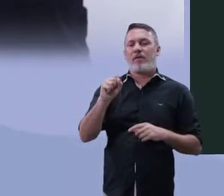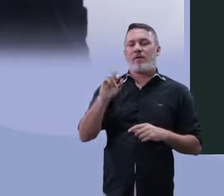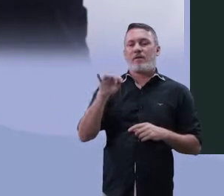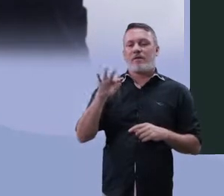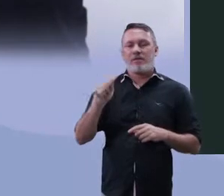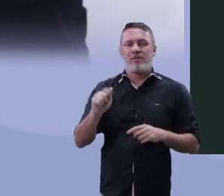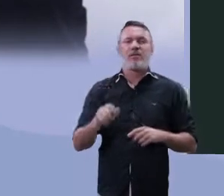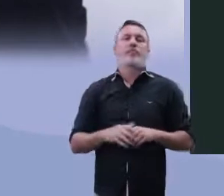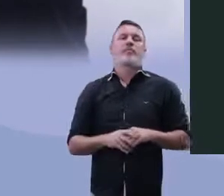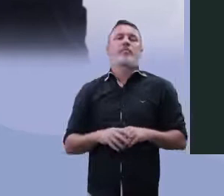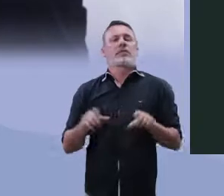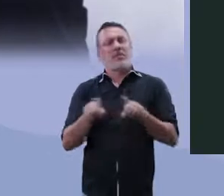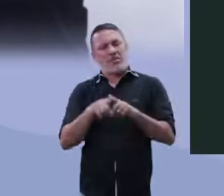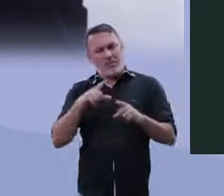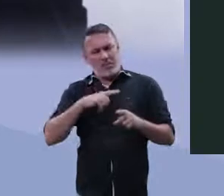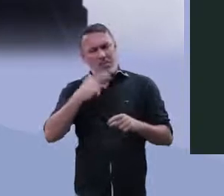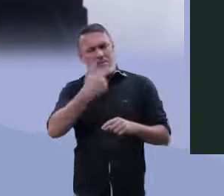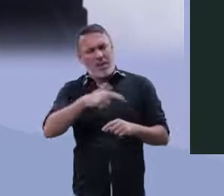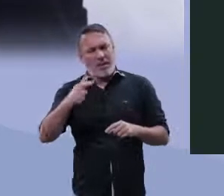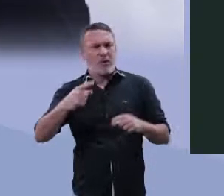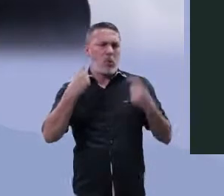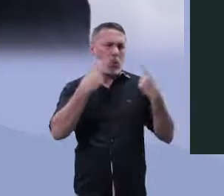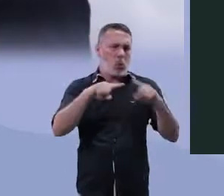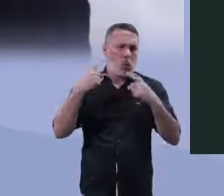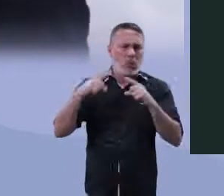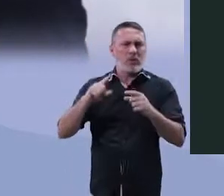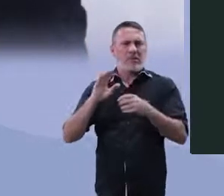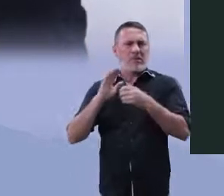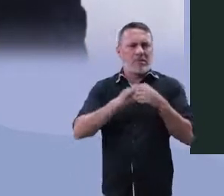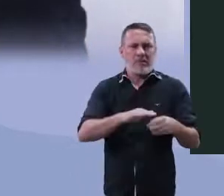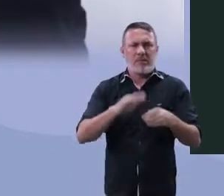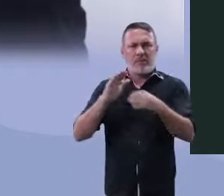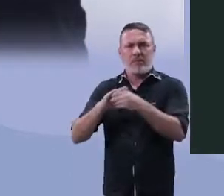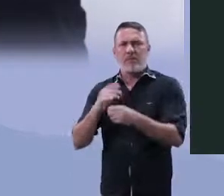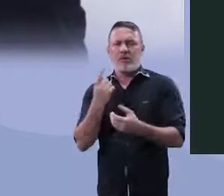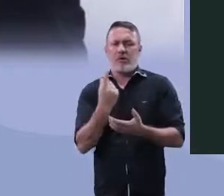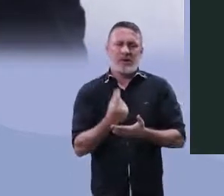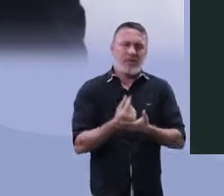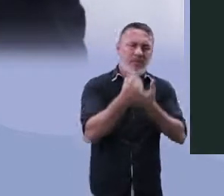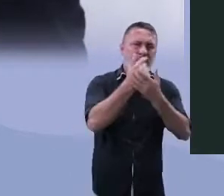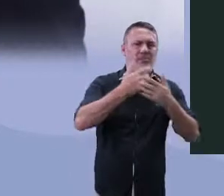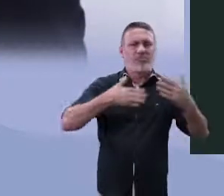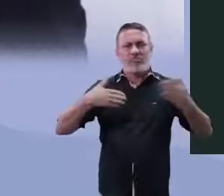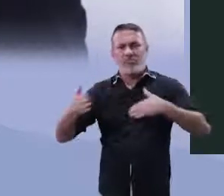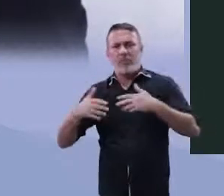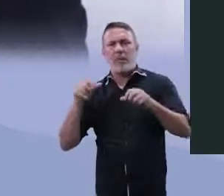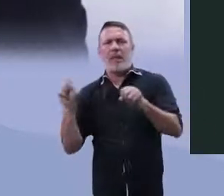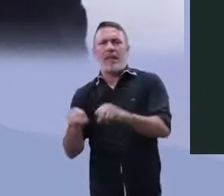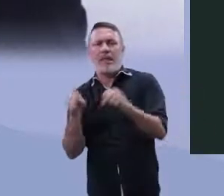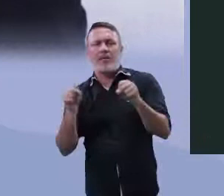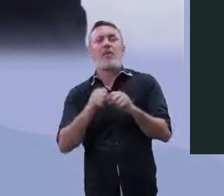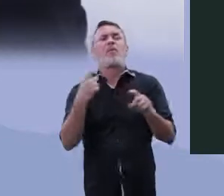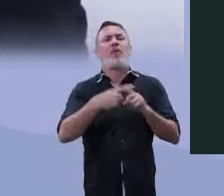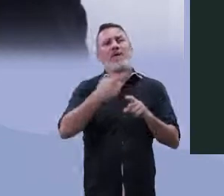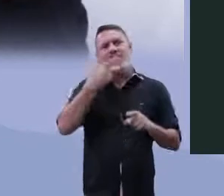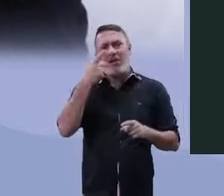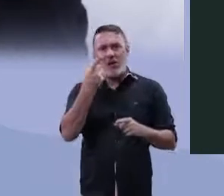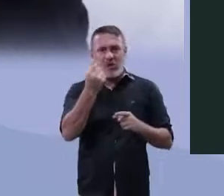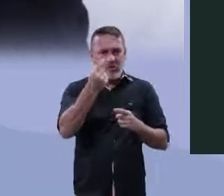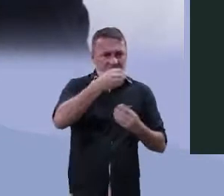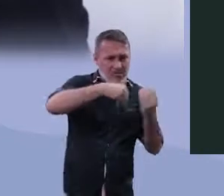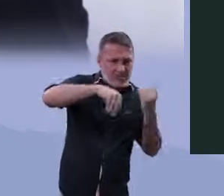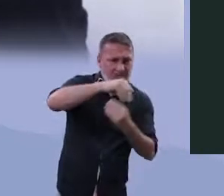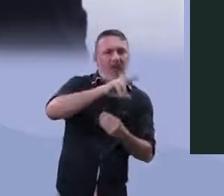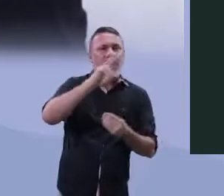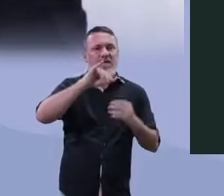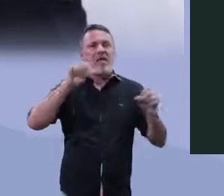tem os movimentos Bloqueio Wall Street. Né? Então, a percepção de que o capitalismo financeiro tem destruído,